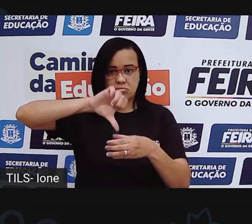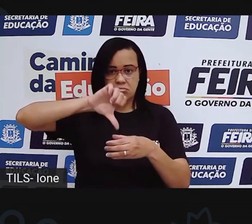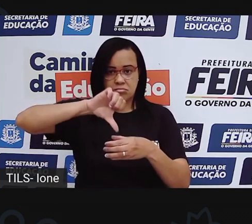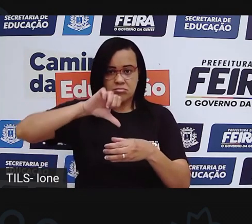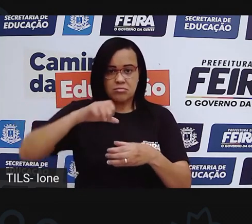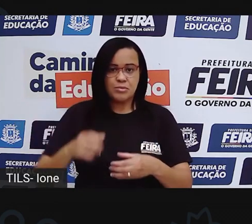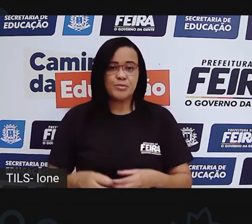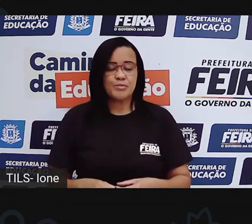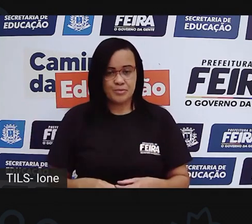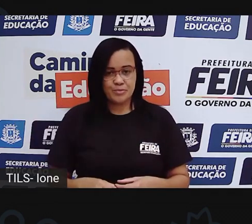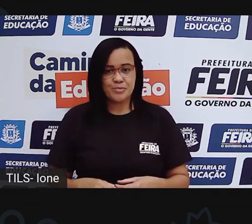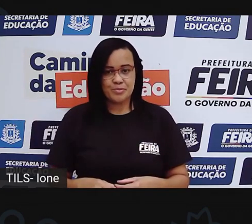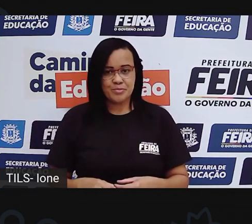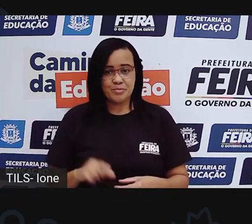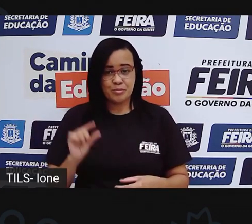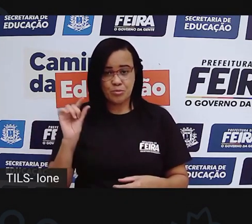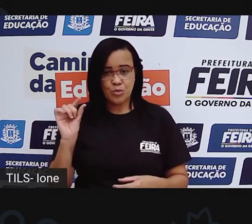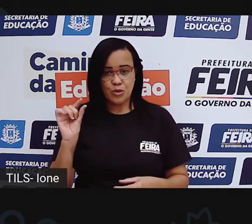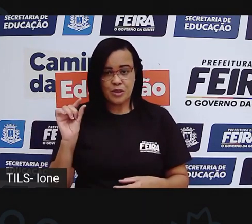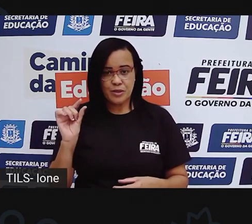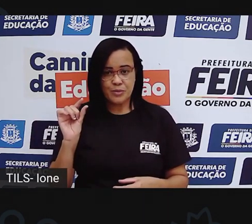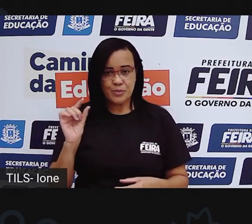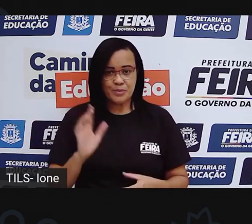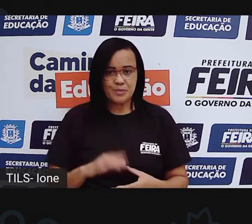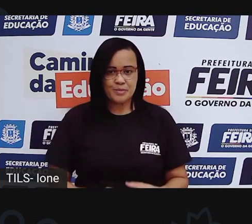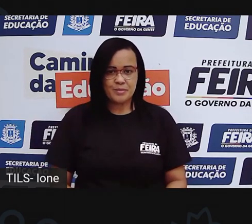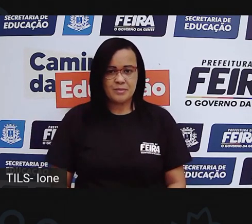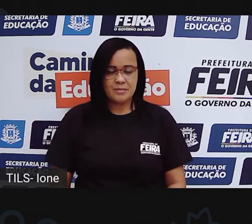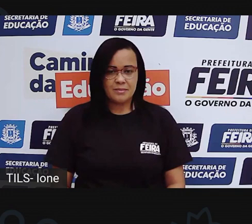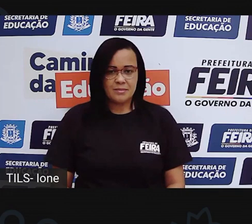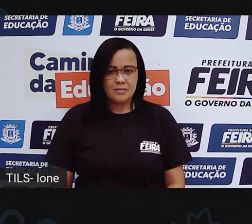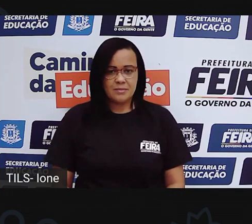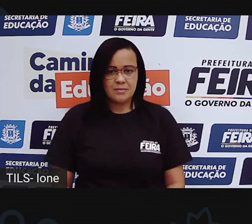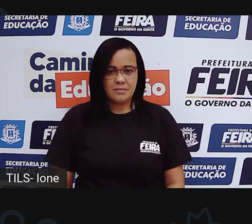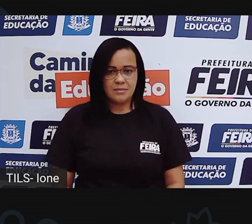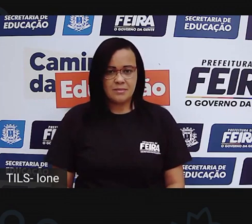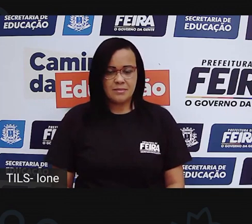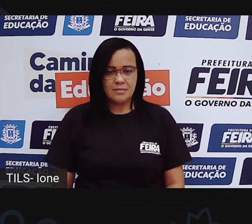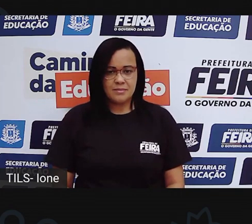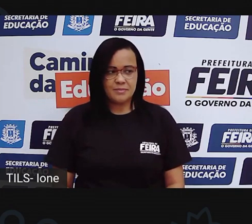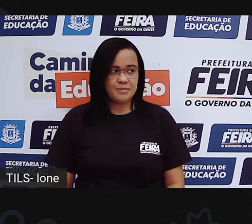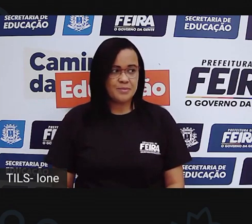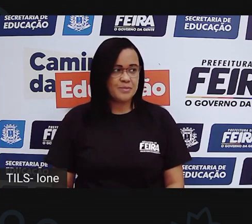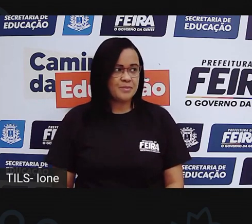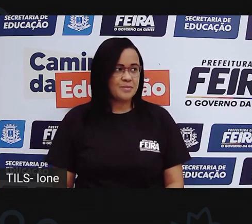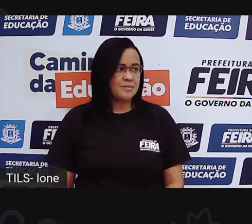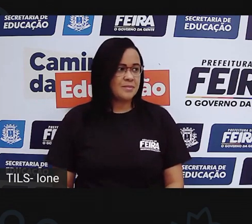Vou